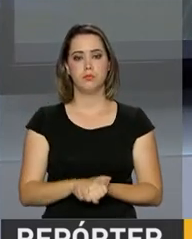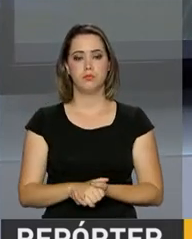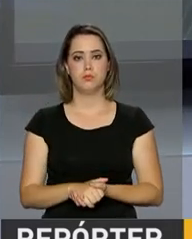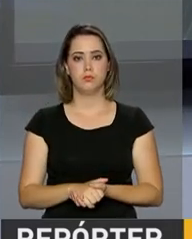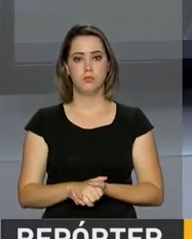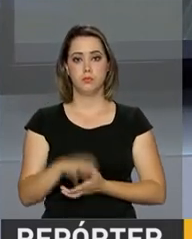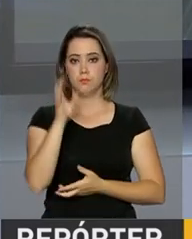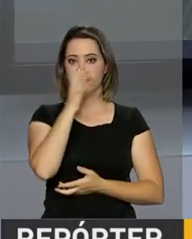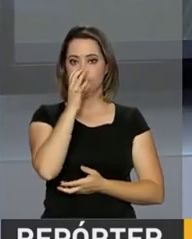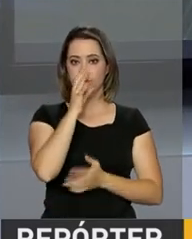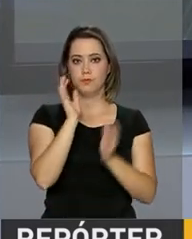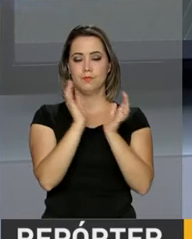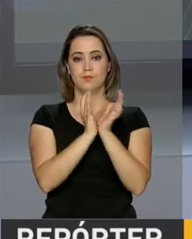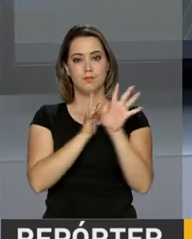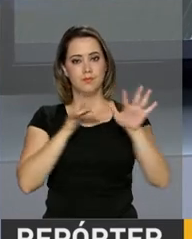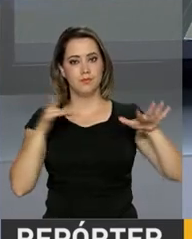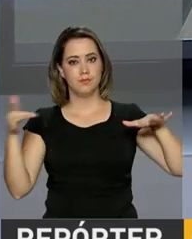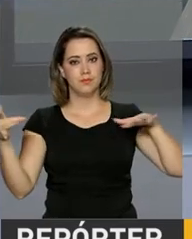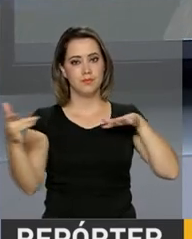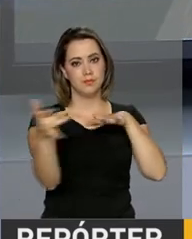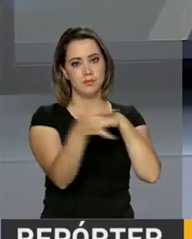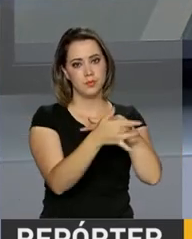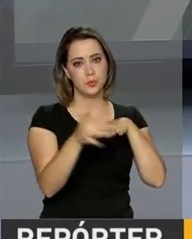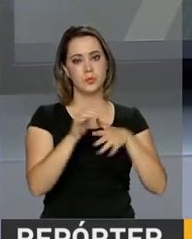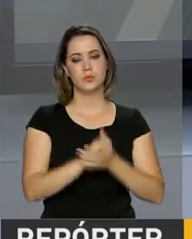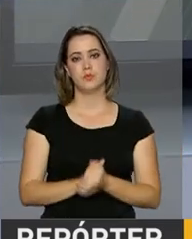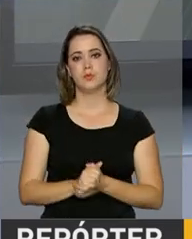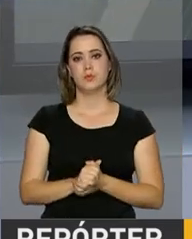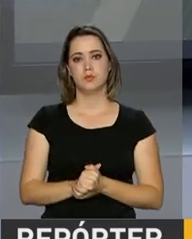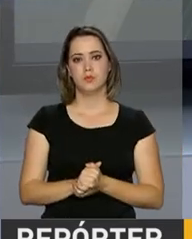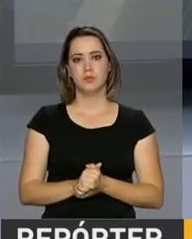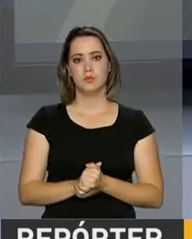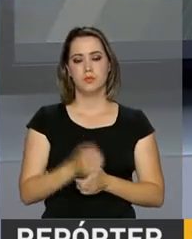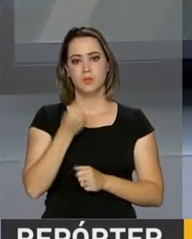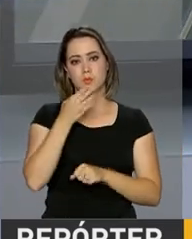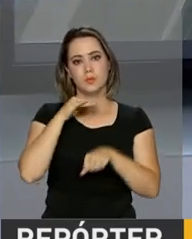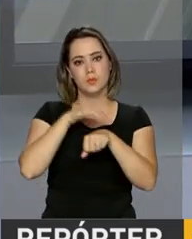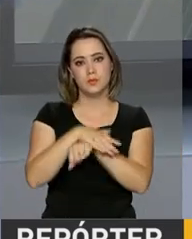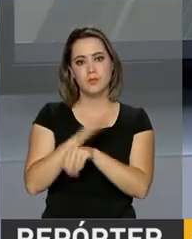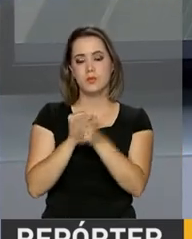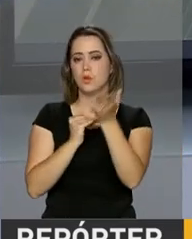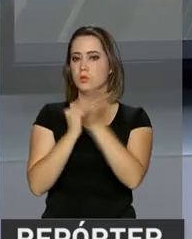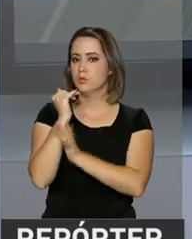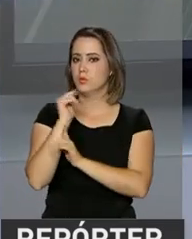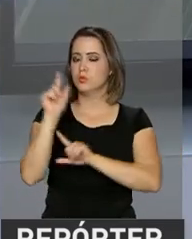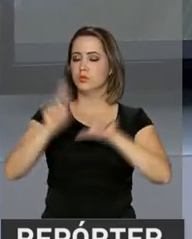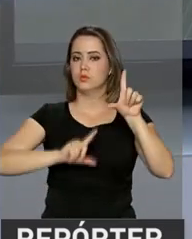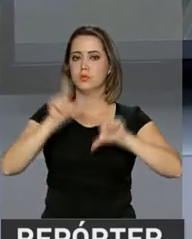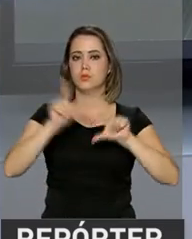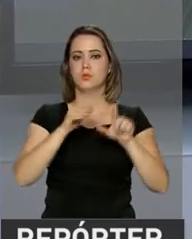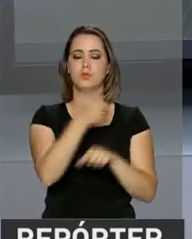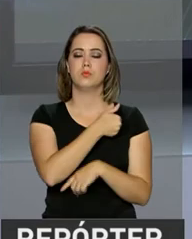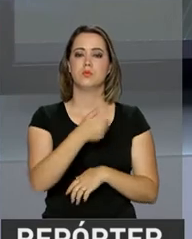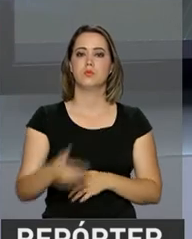NBR. Acompanhe também as novidades pelas nossas redes sociais. Uma ótima noite para você e continue com